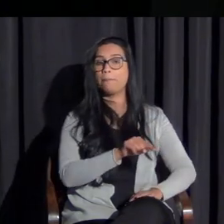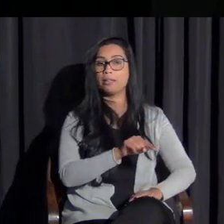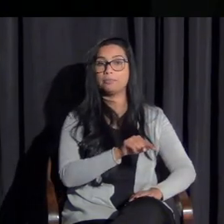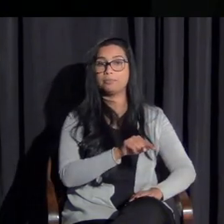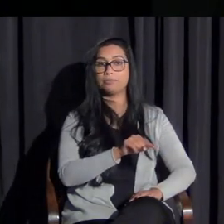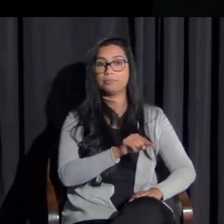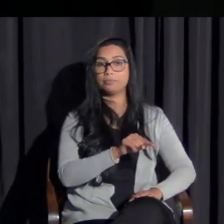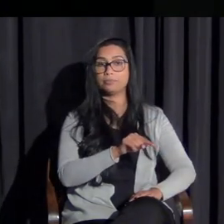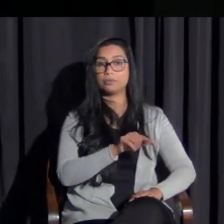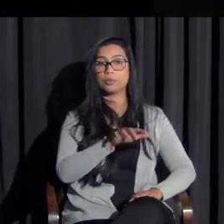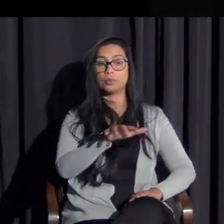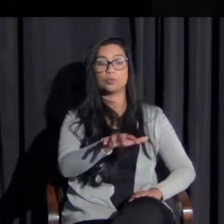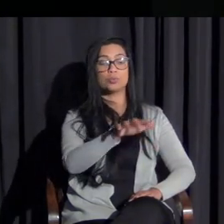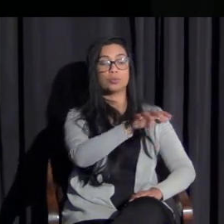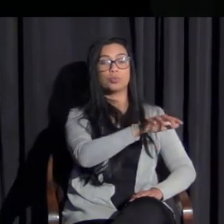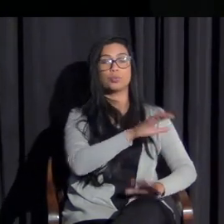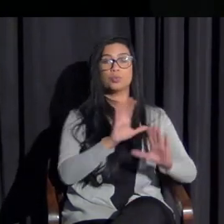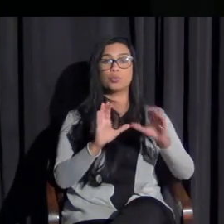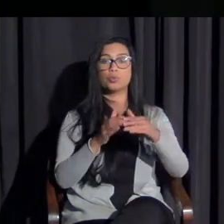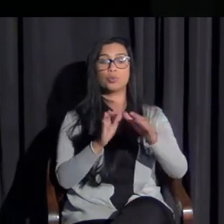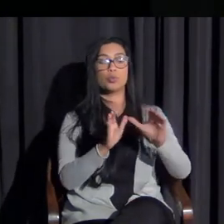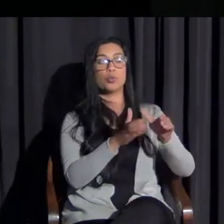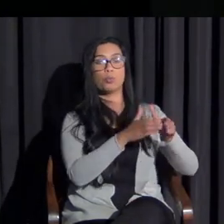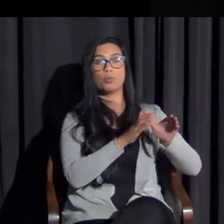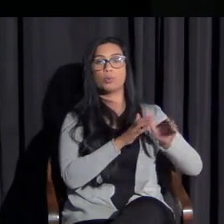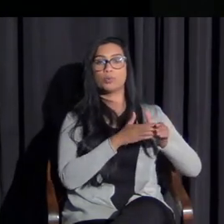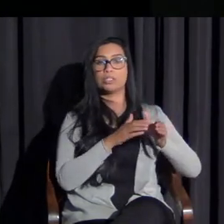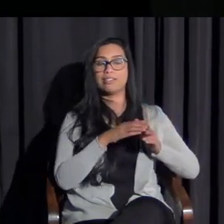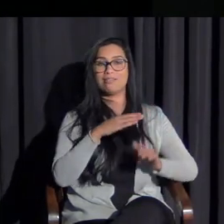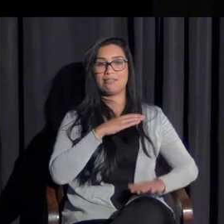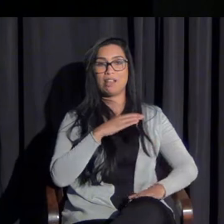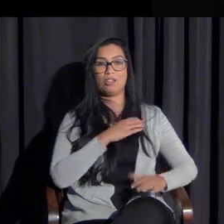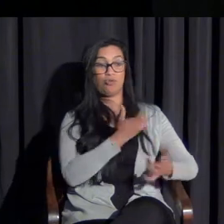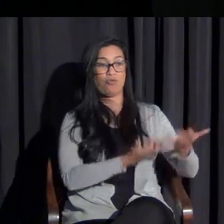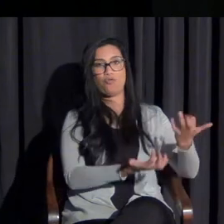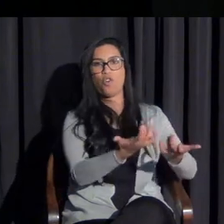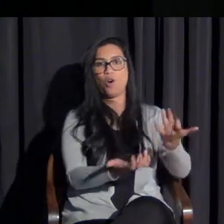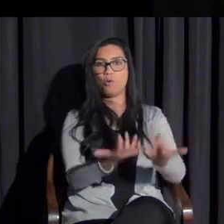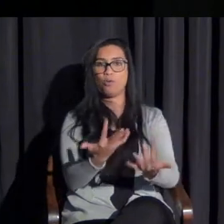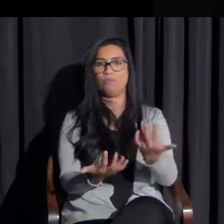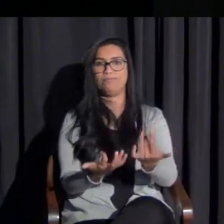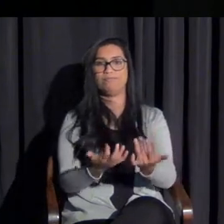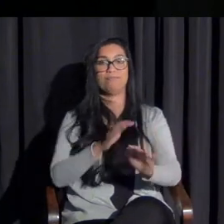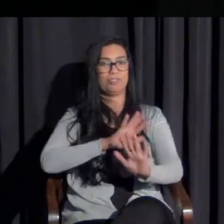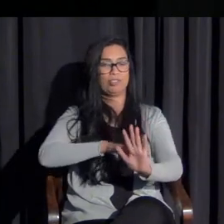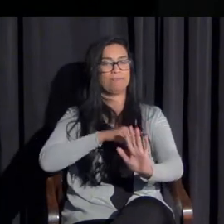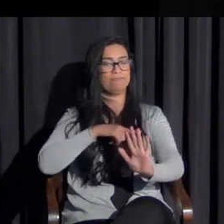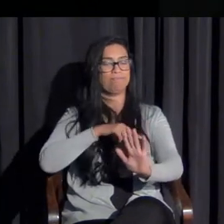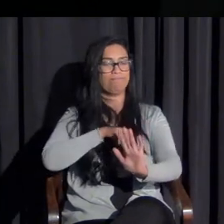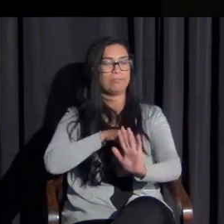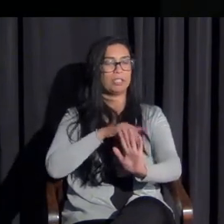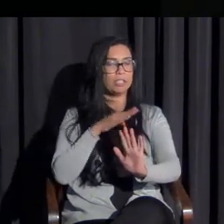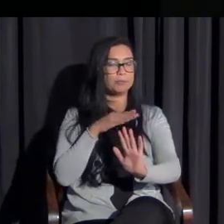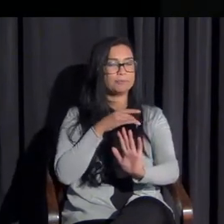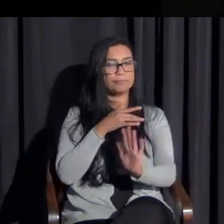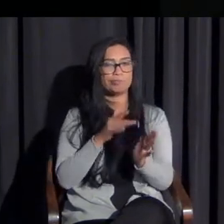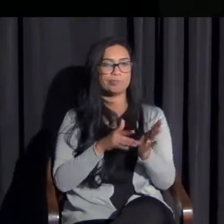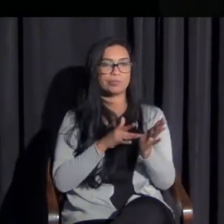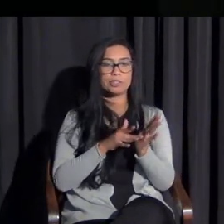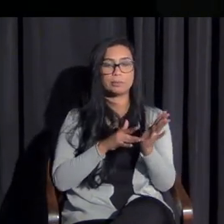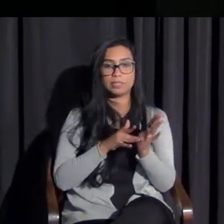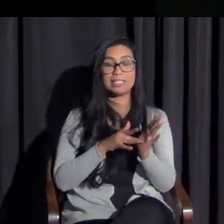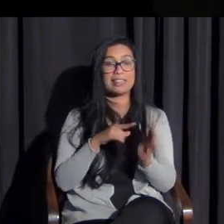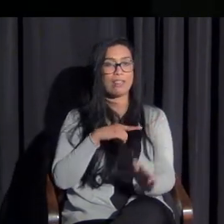determinados grupos da cidade com fogo. Então, nessas disputas, né, Hermínia Maricato, que muitíssimo bem vai trazer isso para a